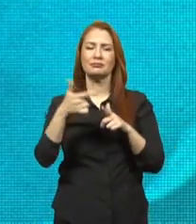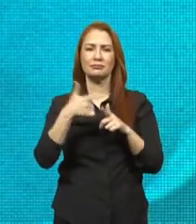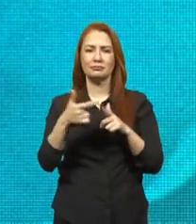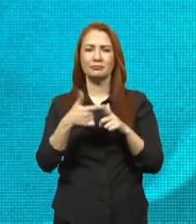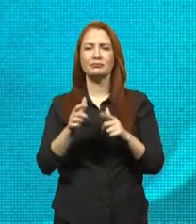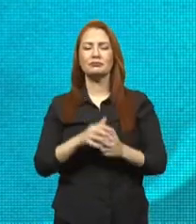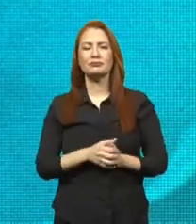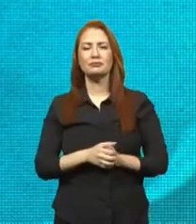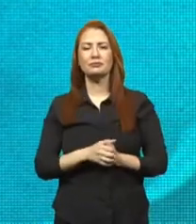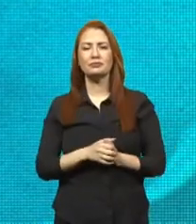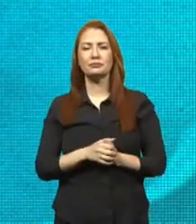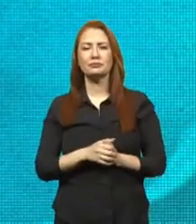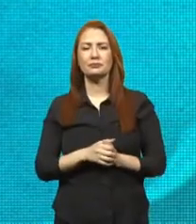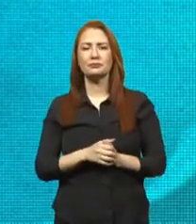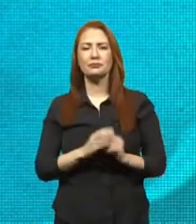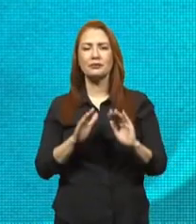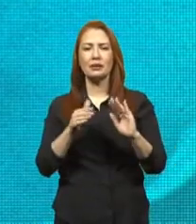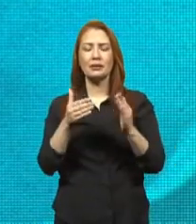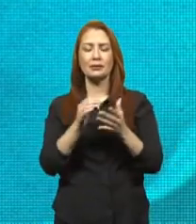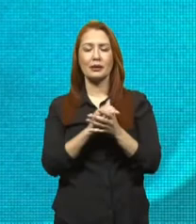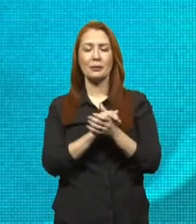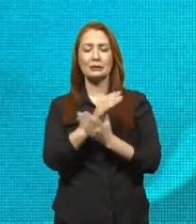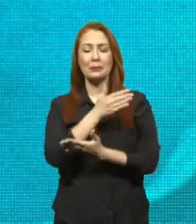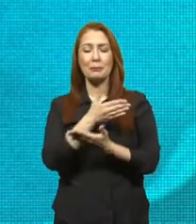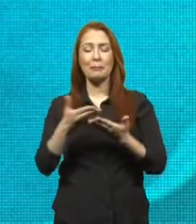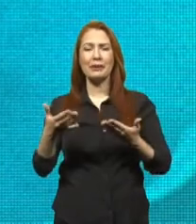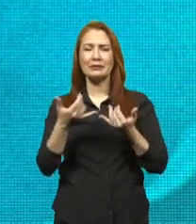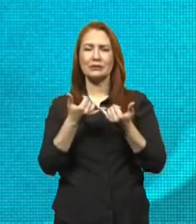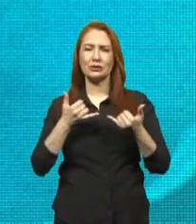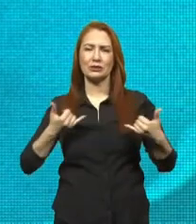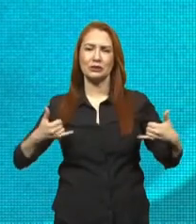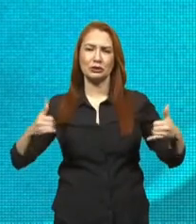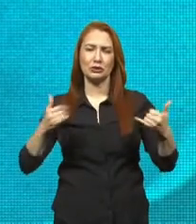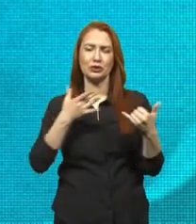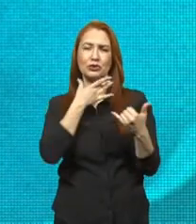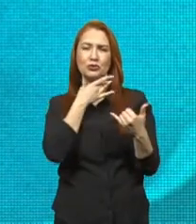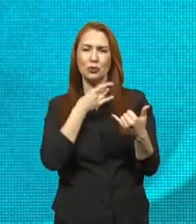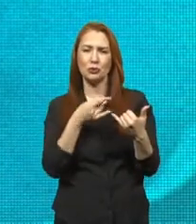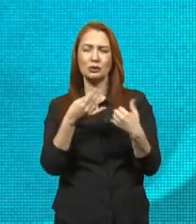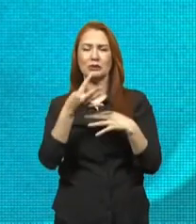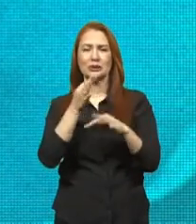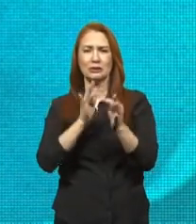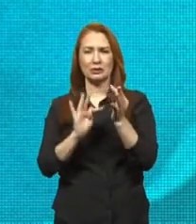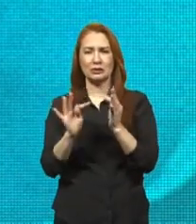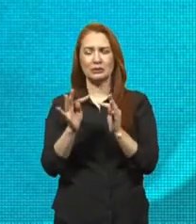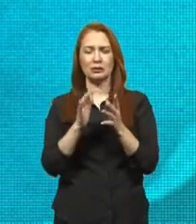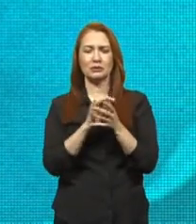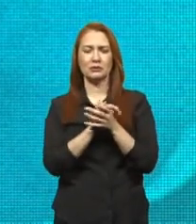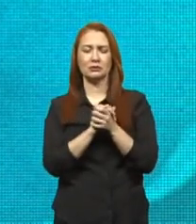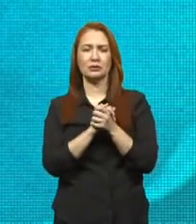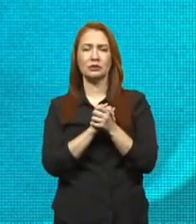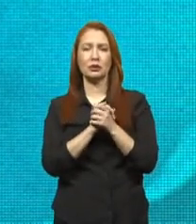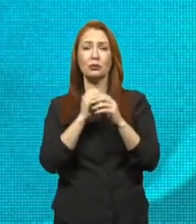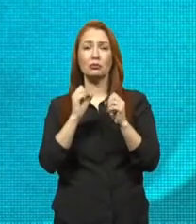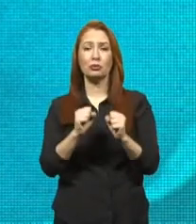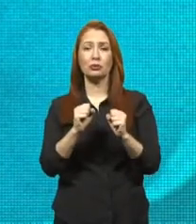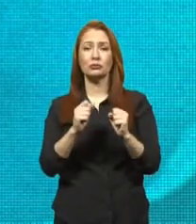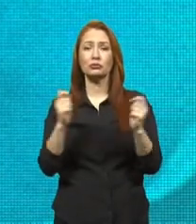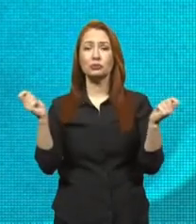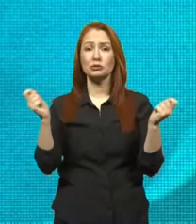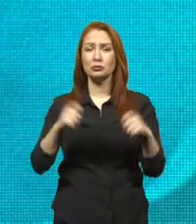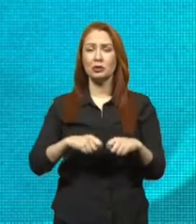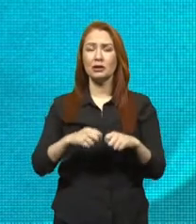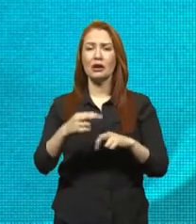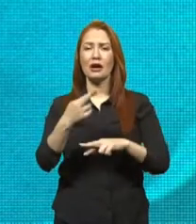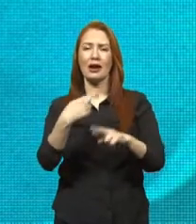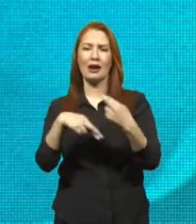esse despendimento de energia, né, de vontade e de tecnologia pode possibilitar a reciclagem, talvez eu